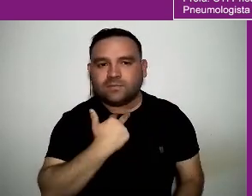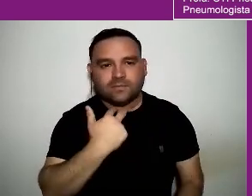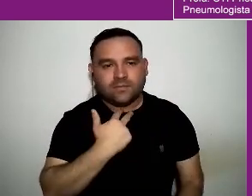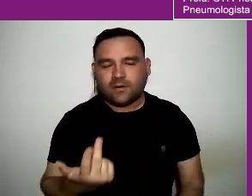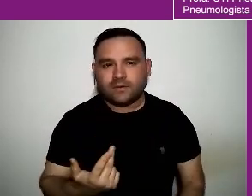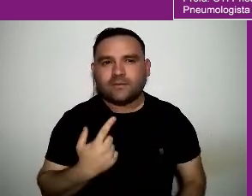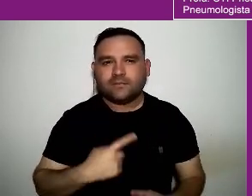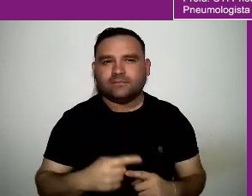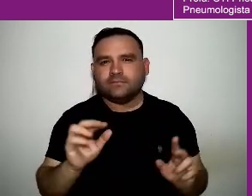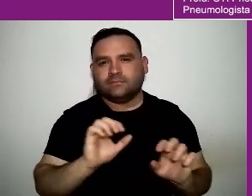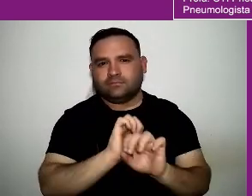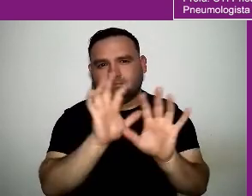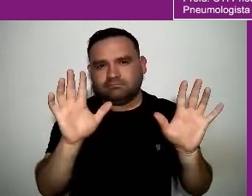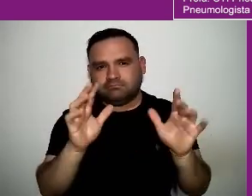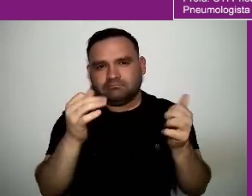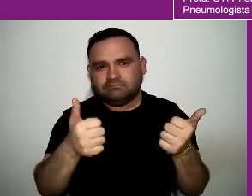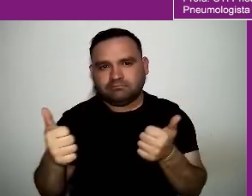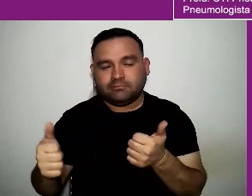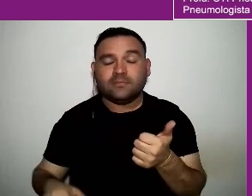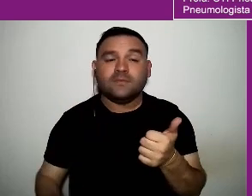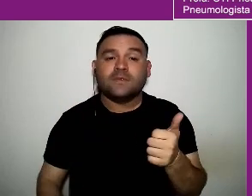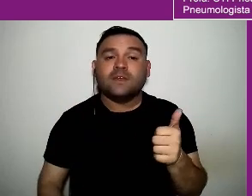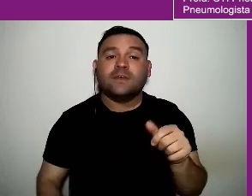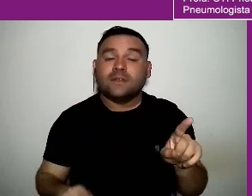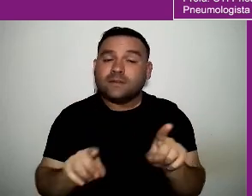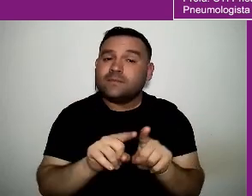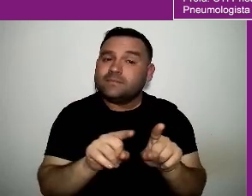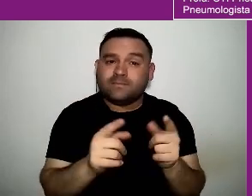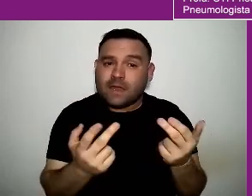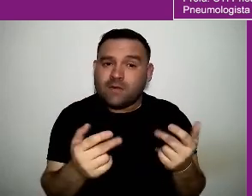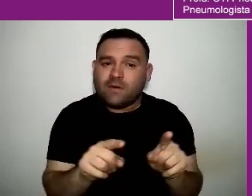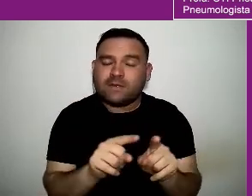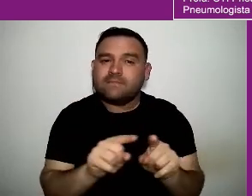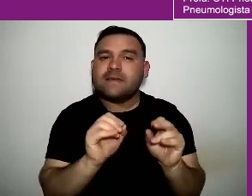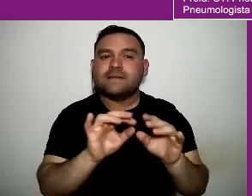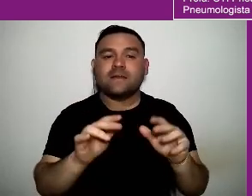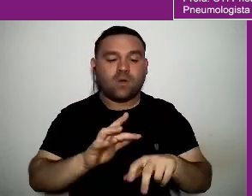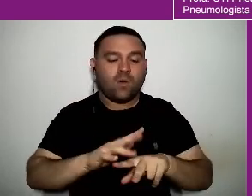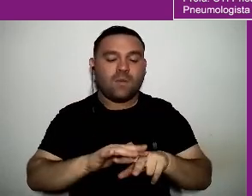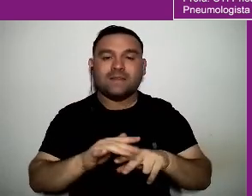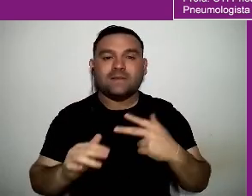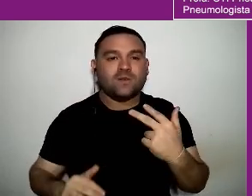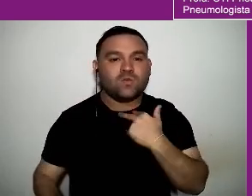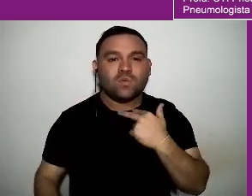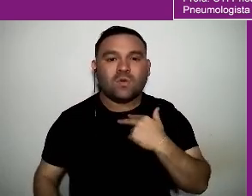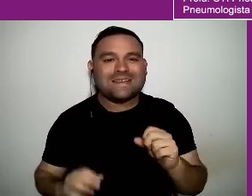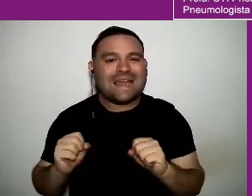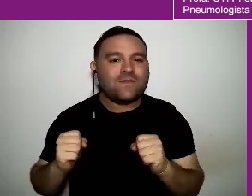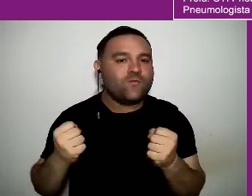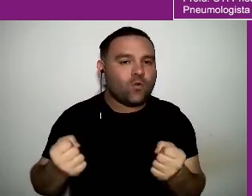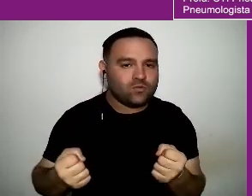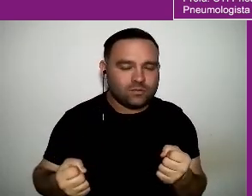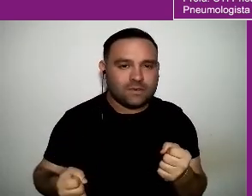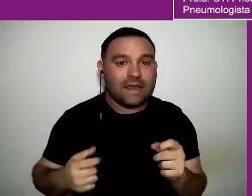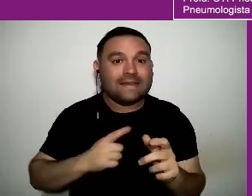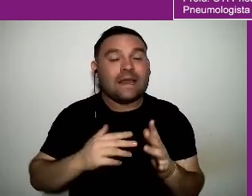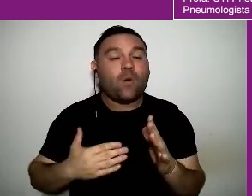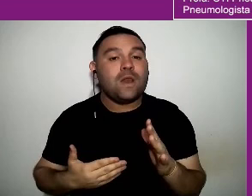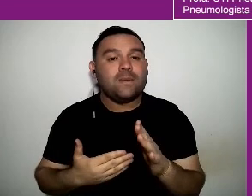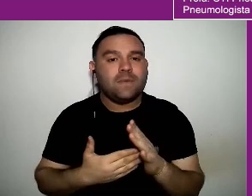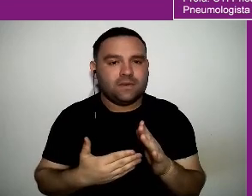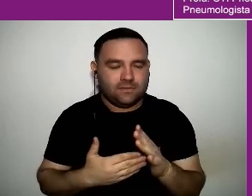Isso está muito claro para mim, assim como está claro que o paciente não pode fazer esforço. Existe um limite para o